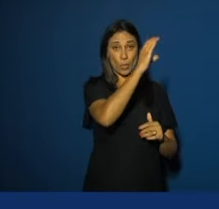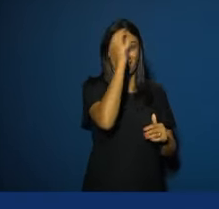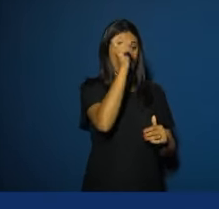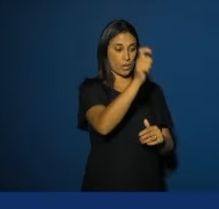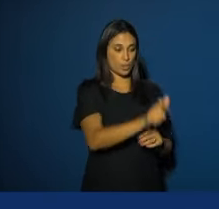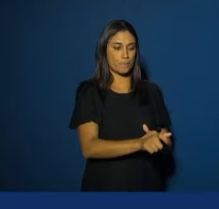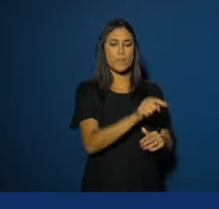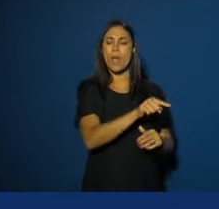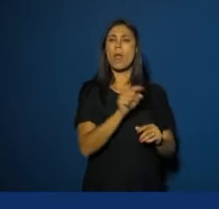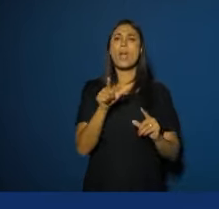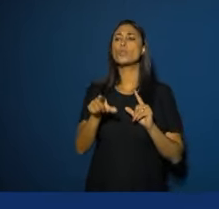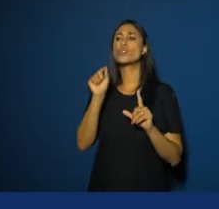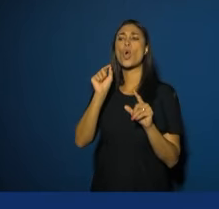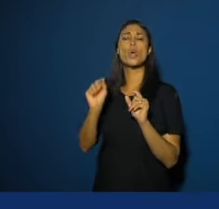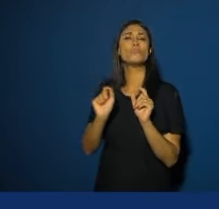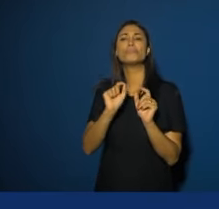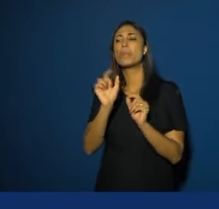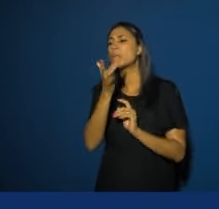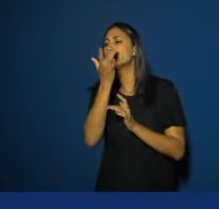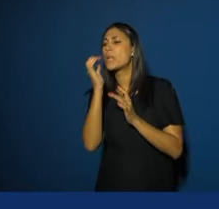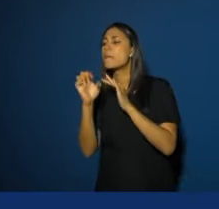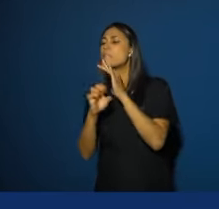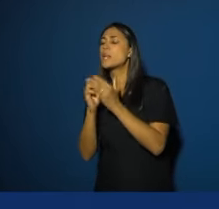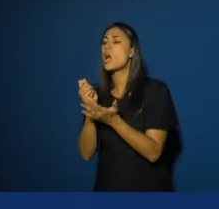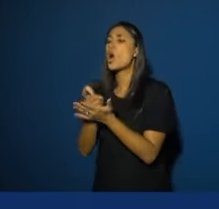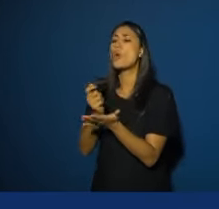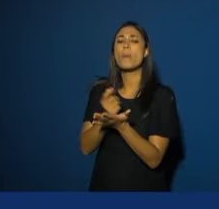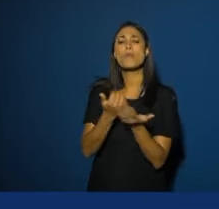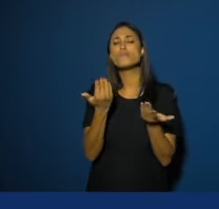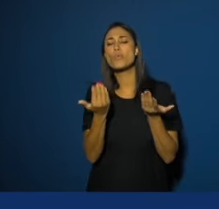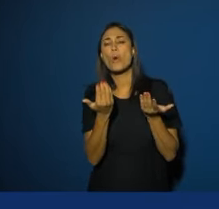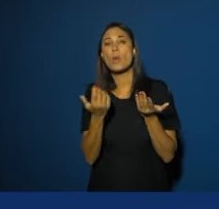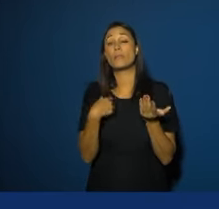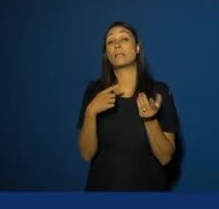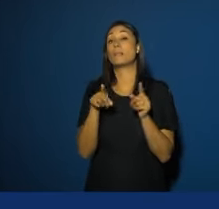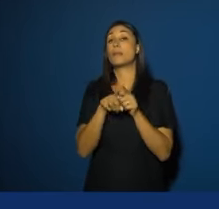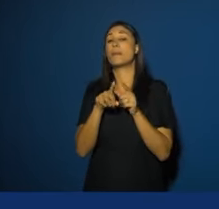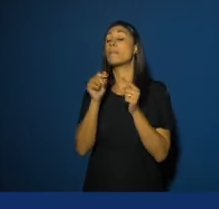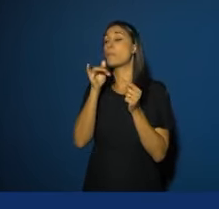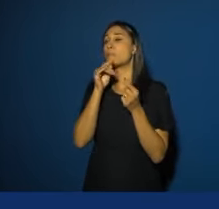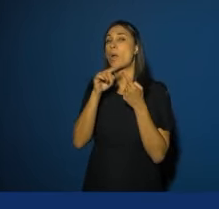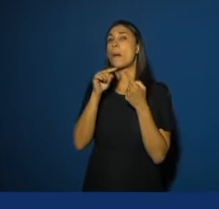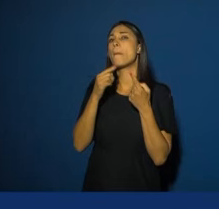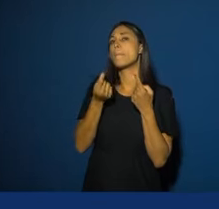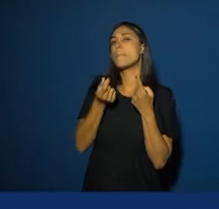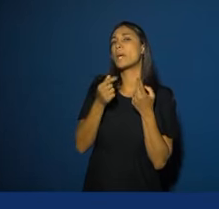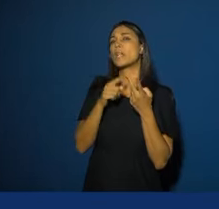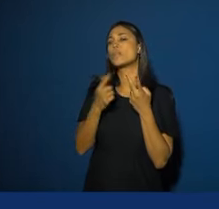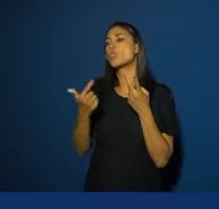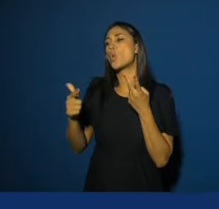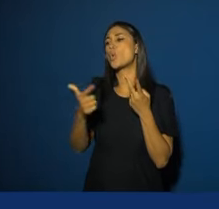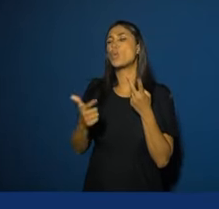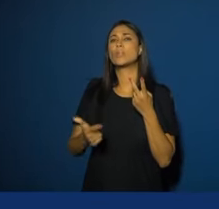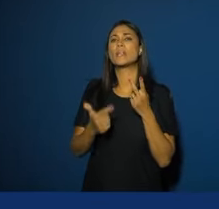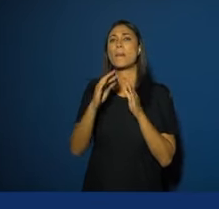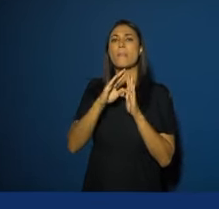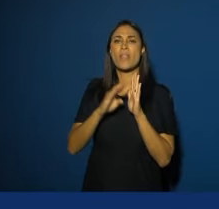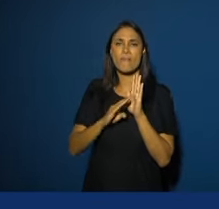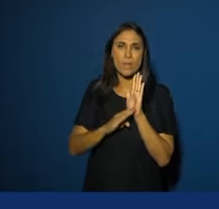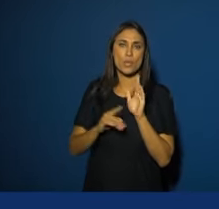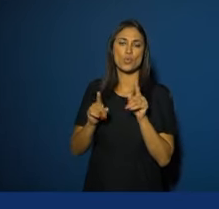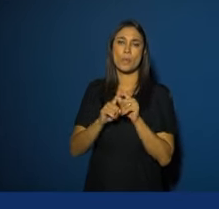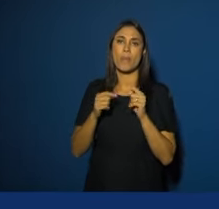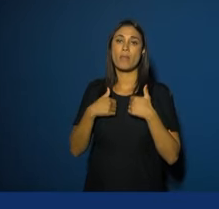o cliente escolhe de quem ele quer comprar, considerando atributos, preço e outras oportunidades, o que também